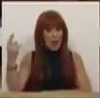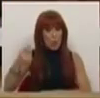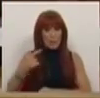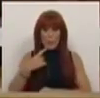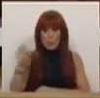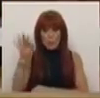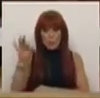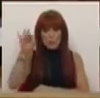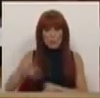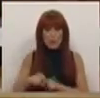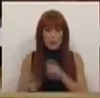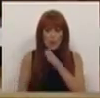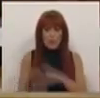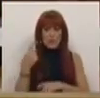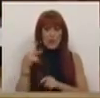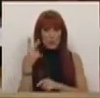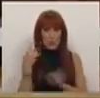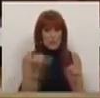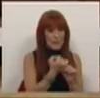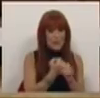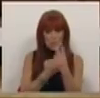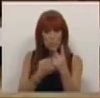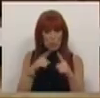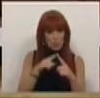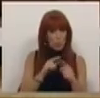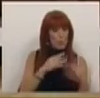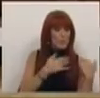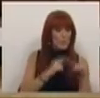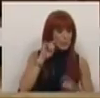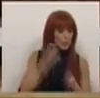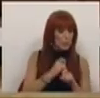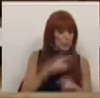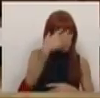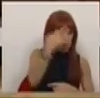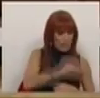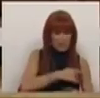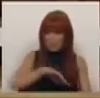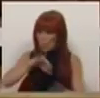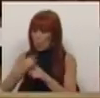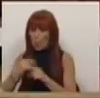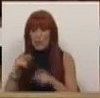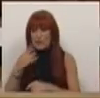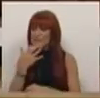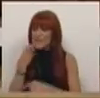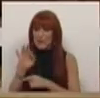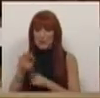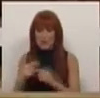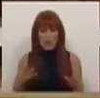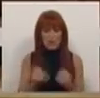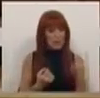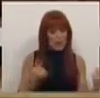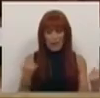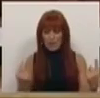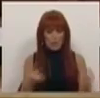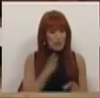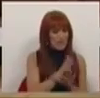autoridade monetária e a constituição de duas entidades, uma encarregue da supervisão comportamental, outra da prudencial, juntando em cada